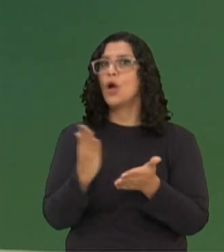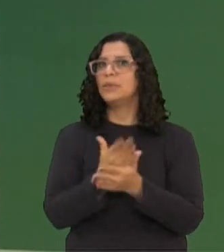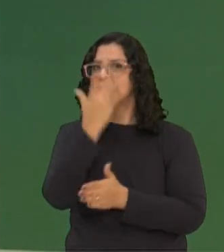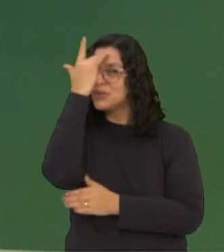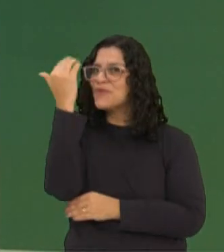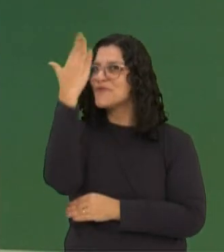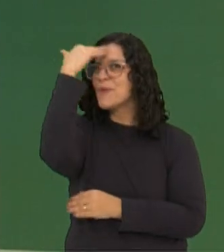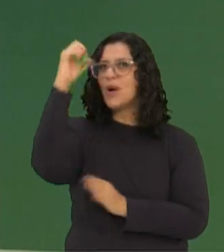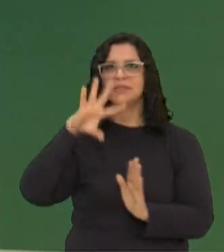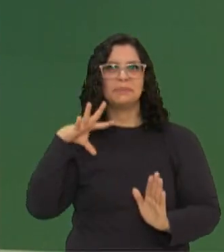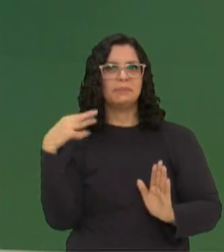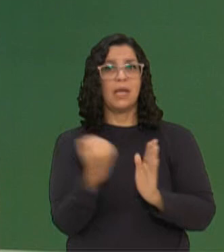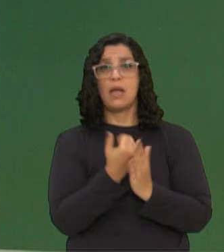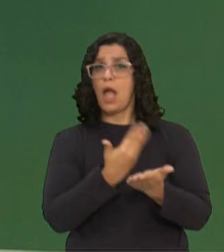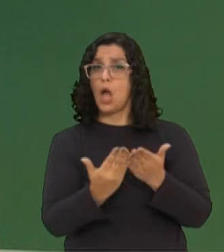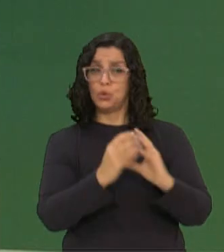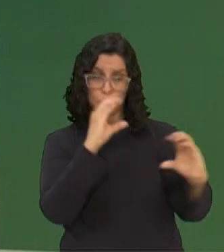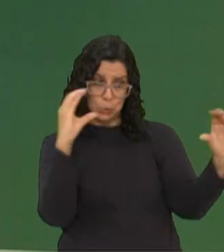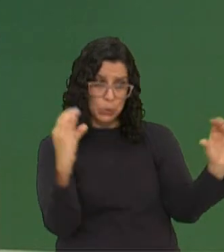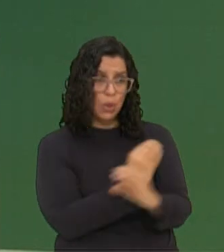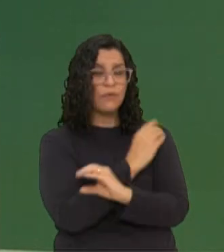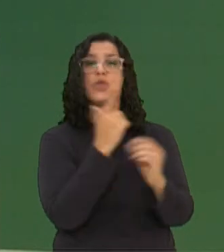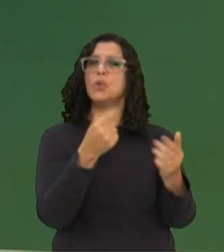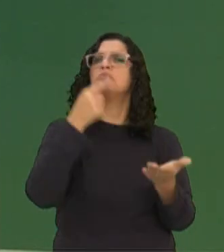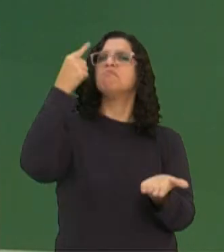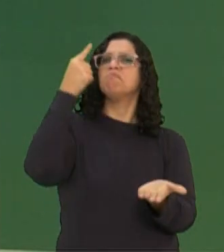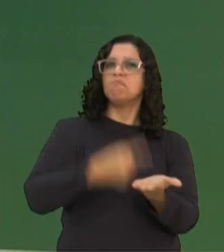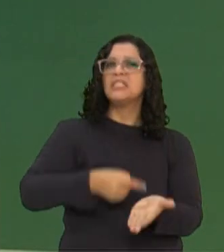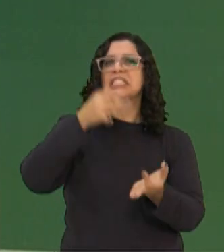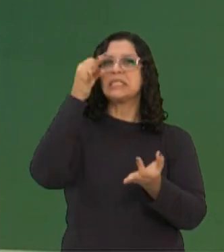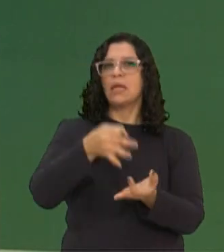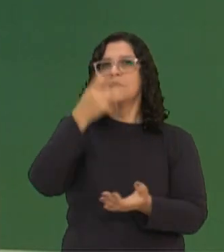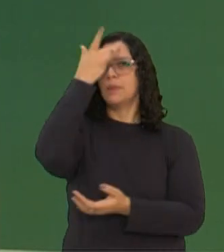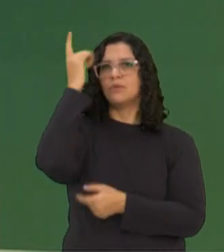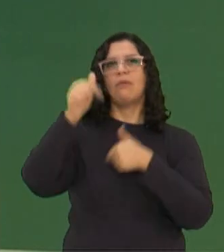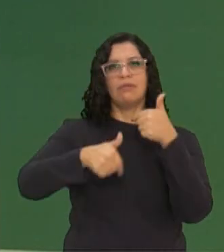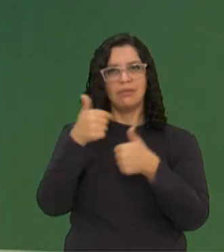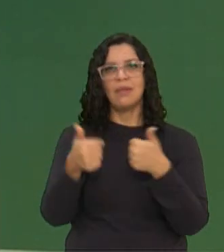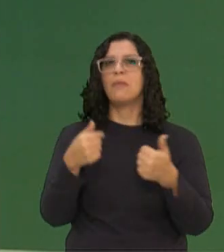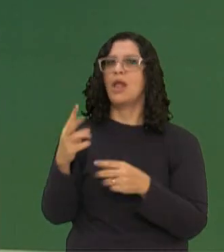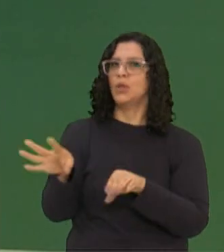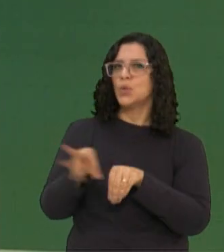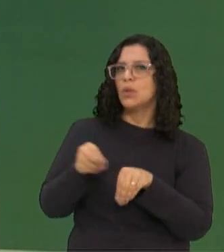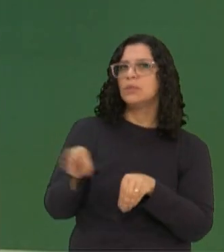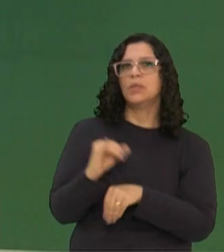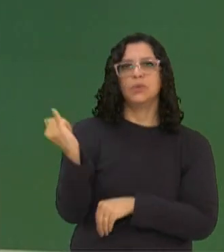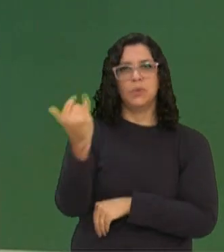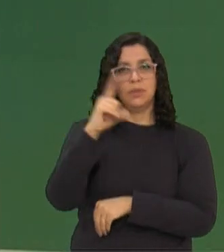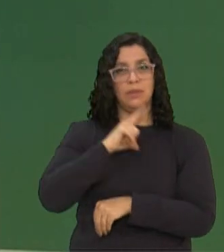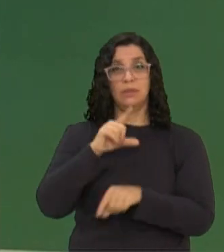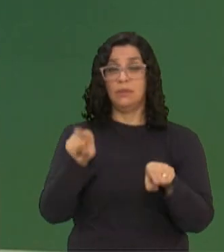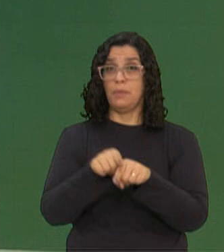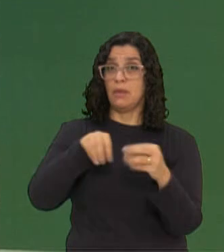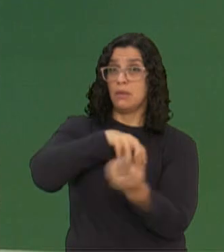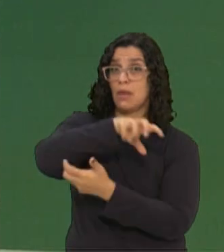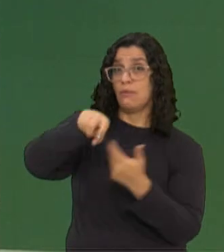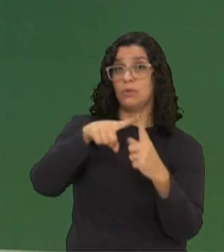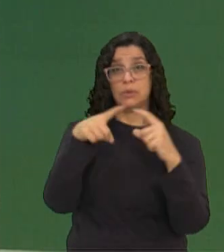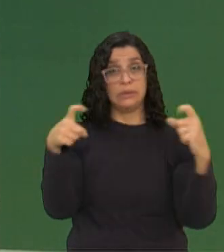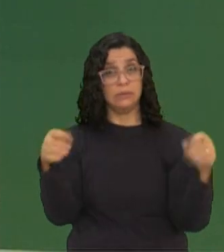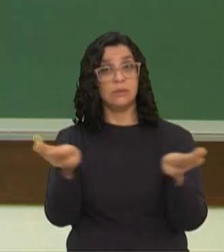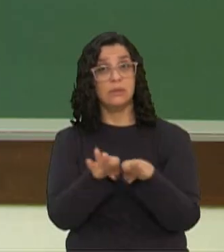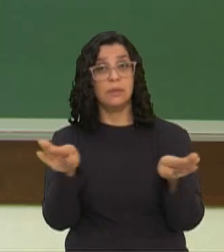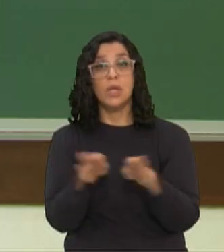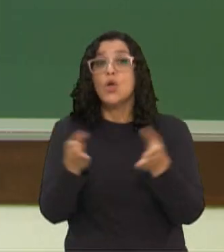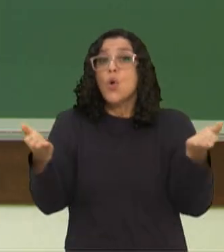mártires, pessoas foram desacreditadas e hoje a gente confirma eles como pessoas de grande conhecimento. E que a revolução científica